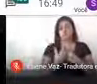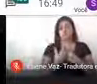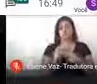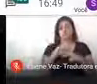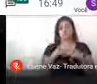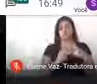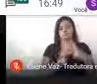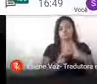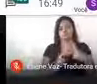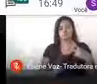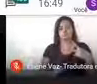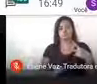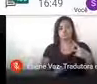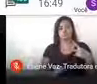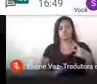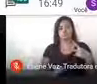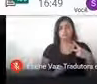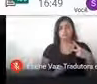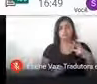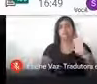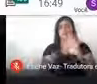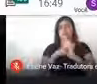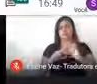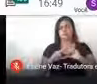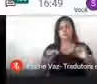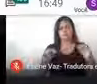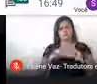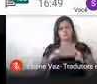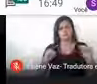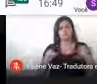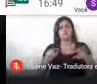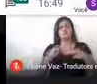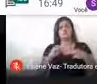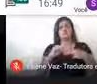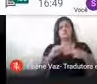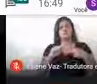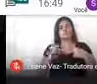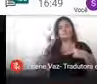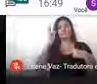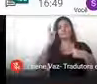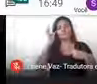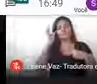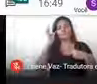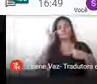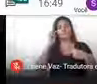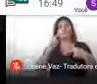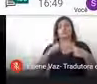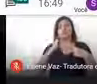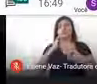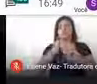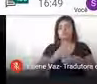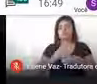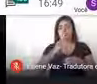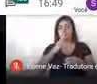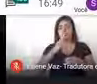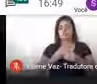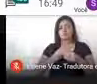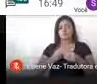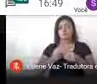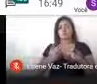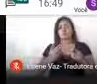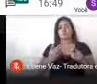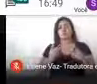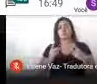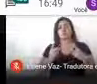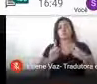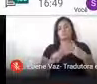comunidade de Tomé Açu, que envolve a Sede e 4 Bocas, e a comunidade nipônica do Acará, né, de imigrantes